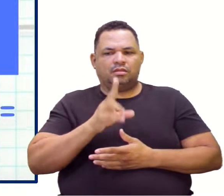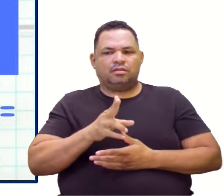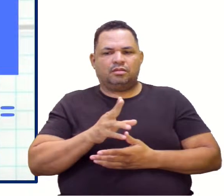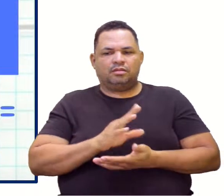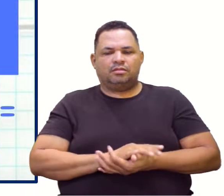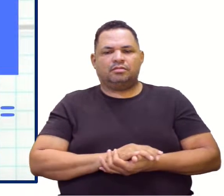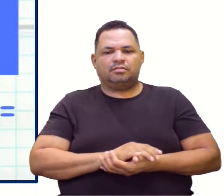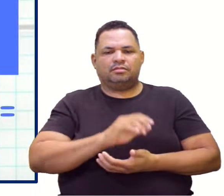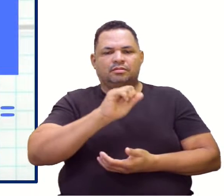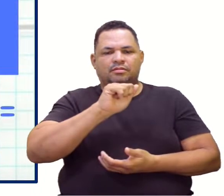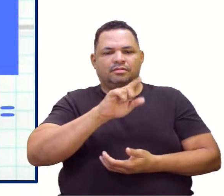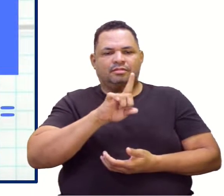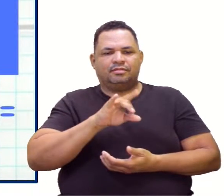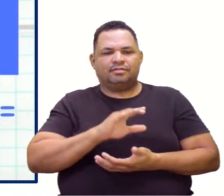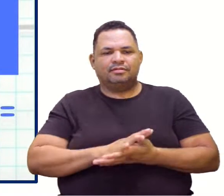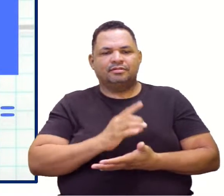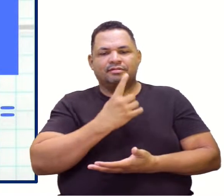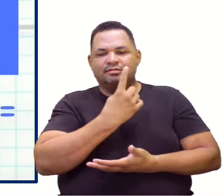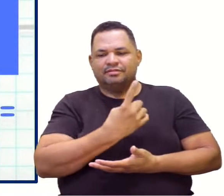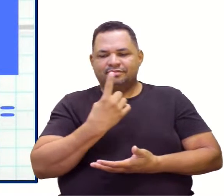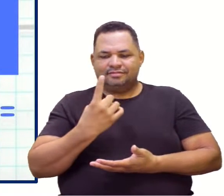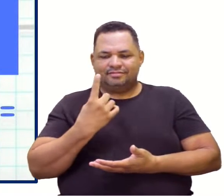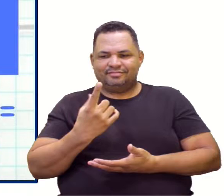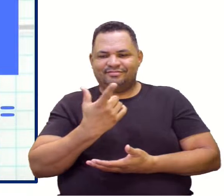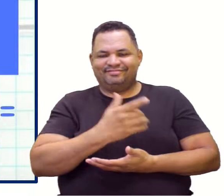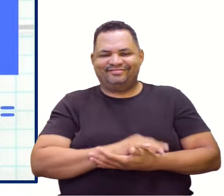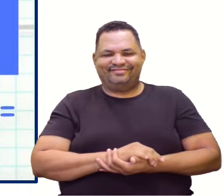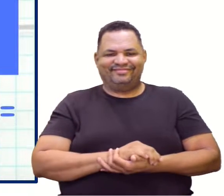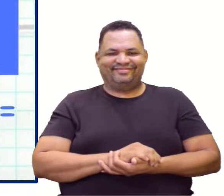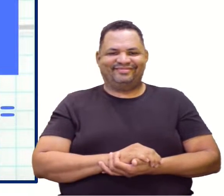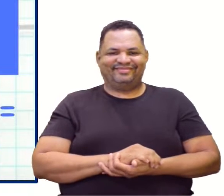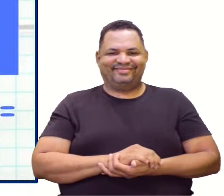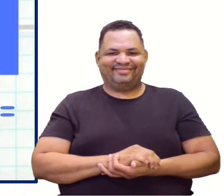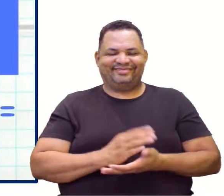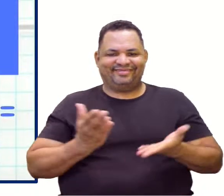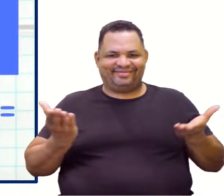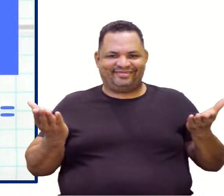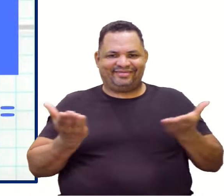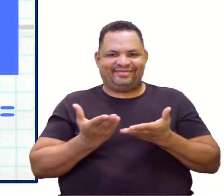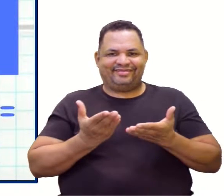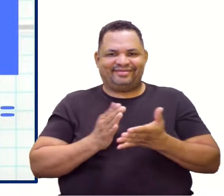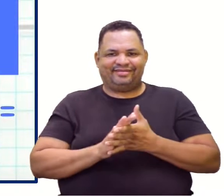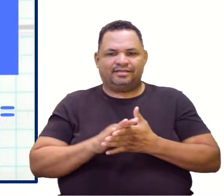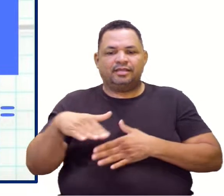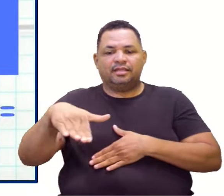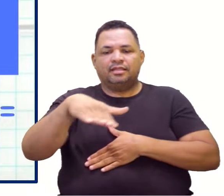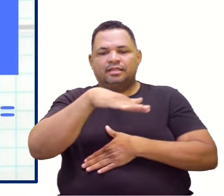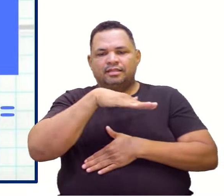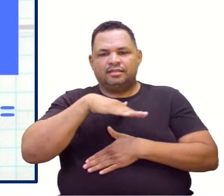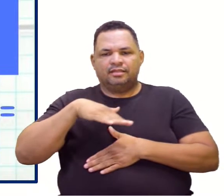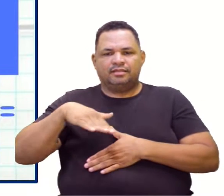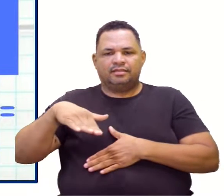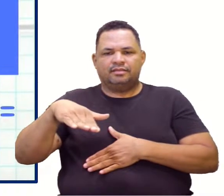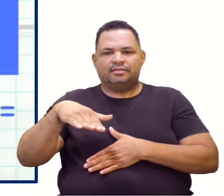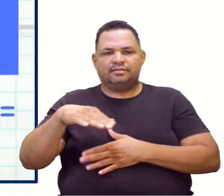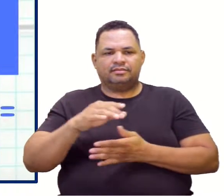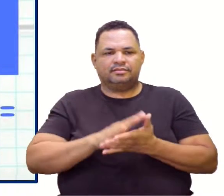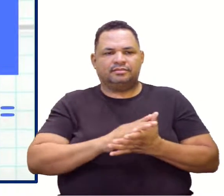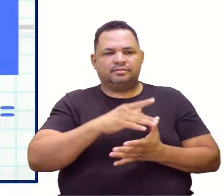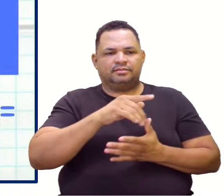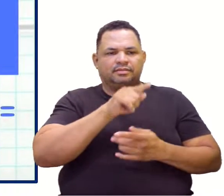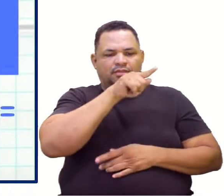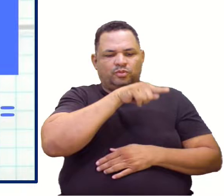música, Cada um no seu quadrado. Né? Agora a área não, então perímetro a gente